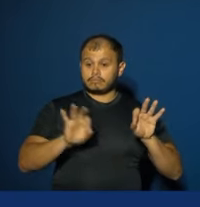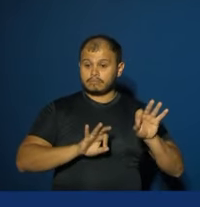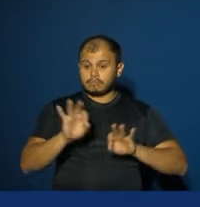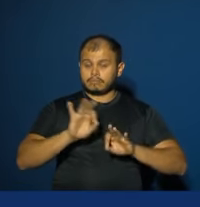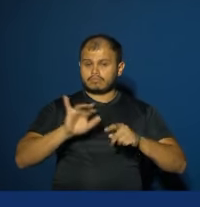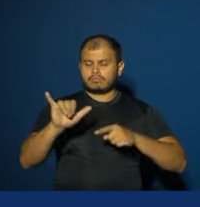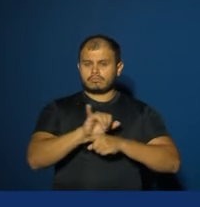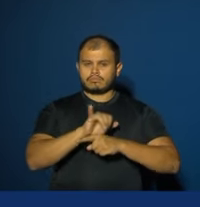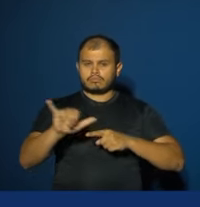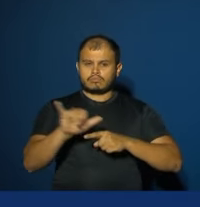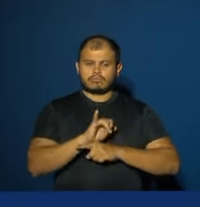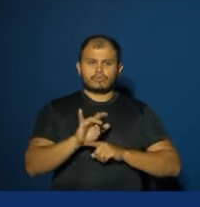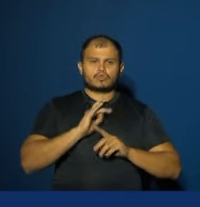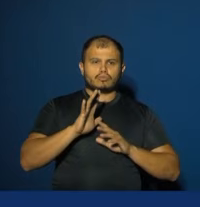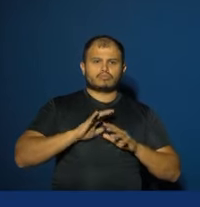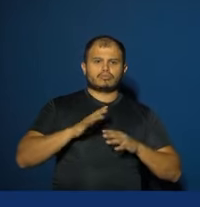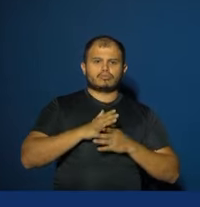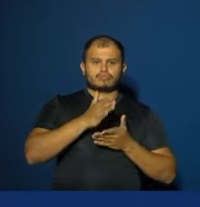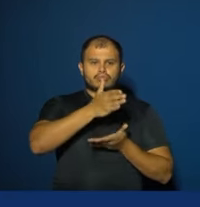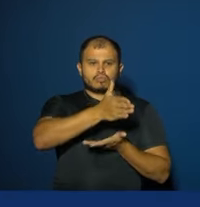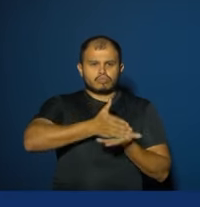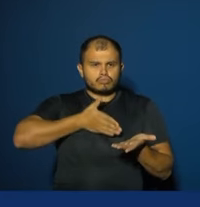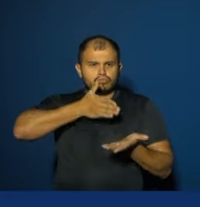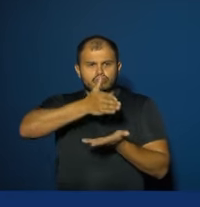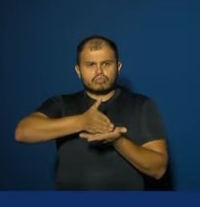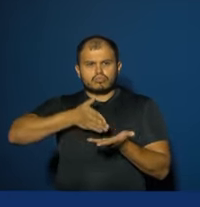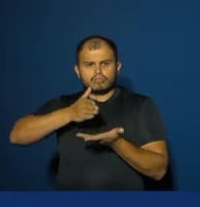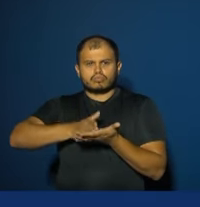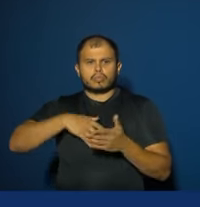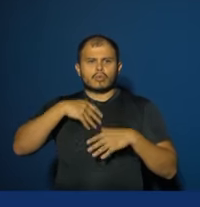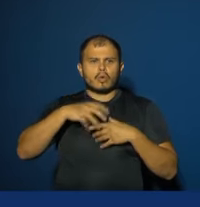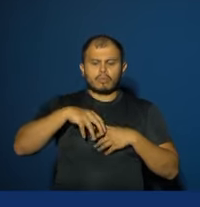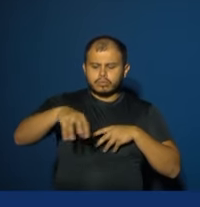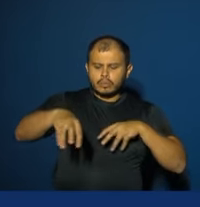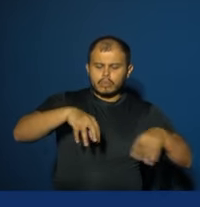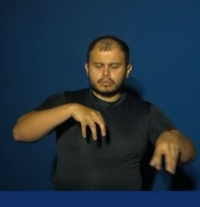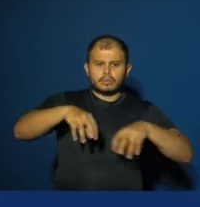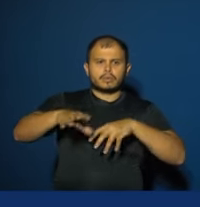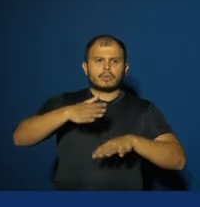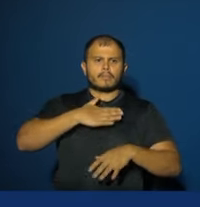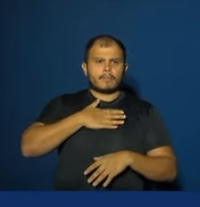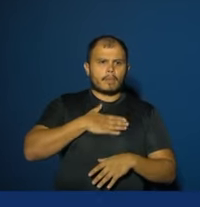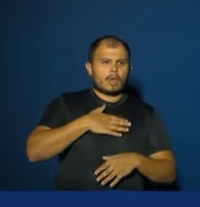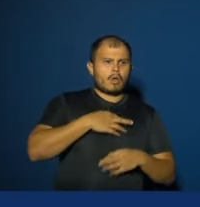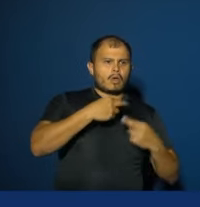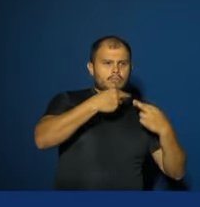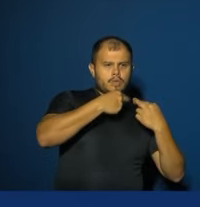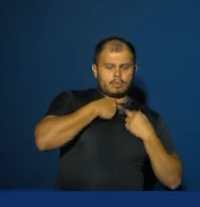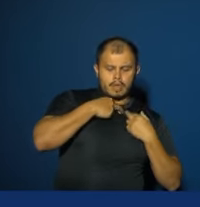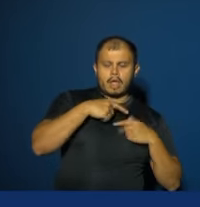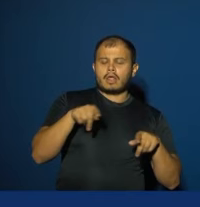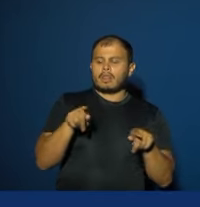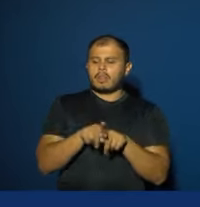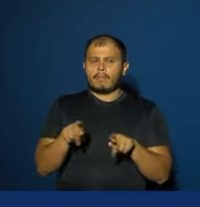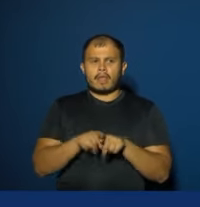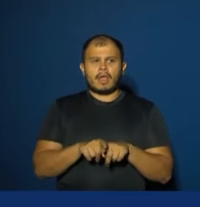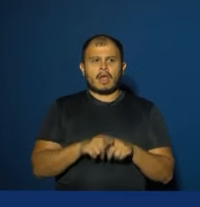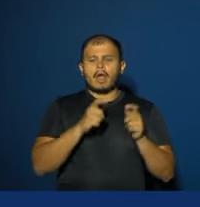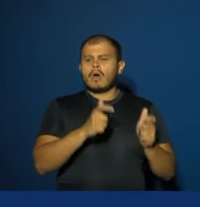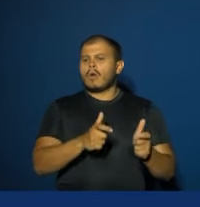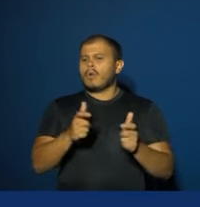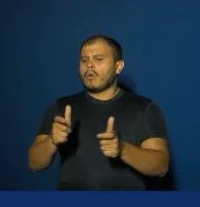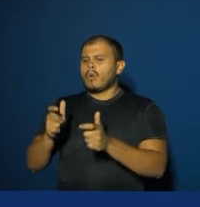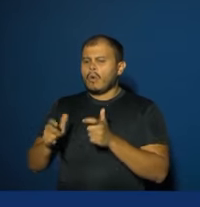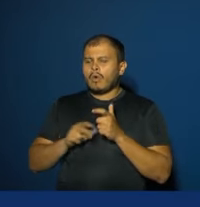Eu Eu dividi né O que que seria minha responsabilidade né e onde eu passaria e faria a